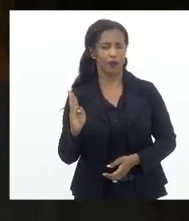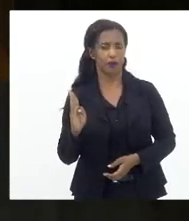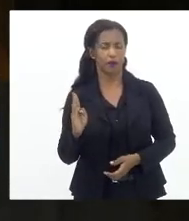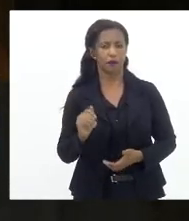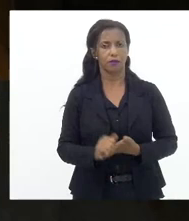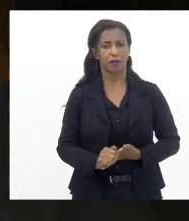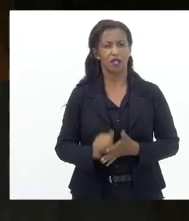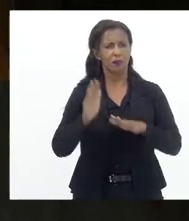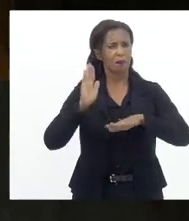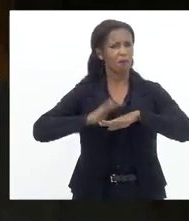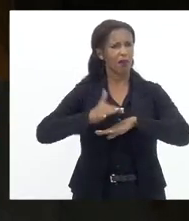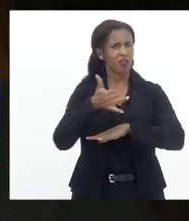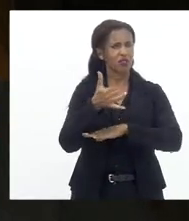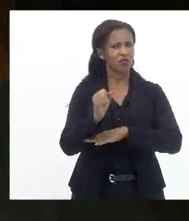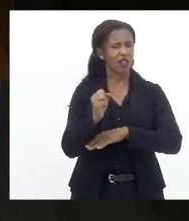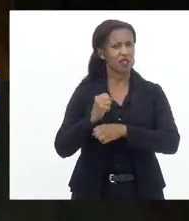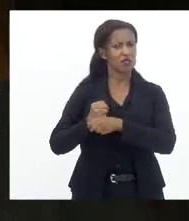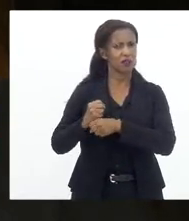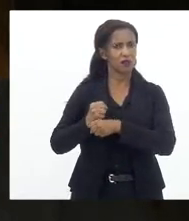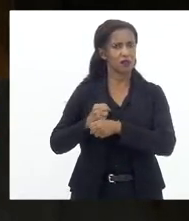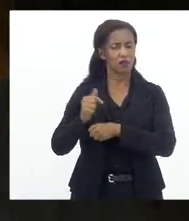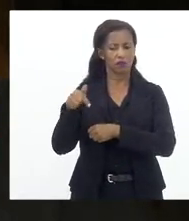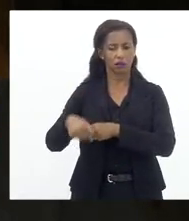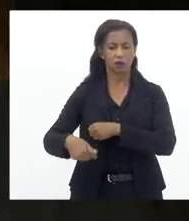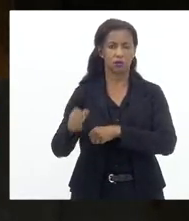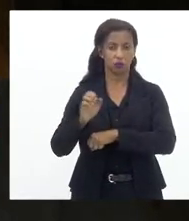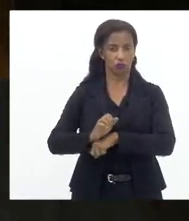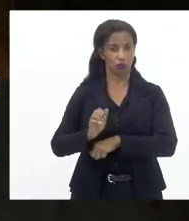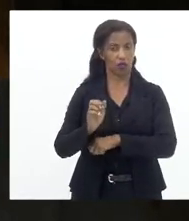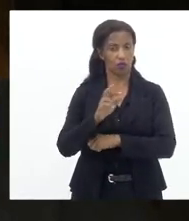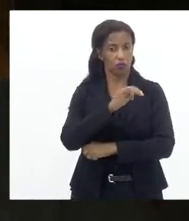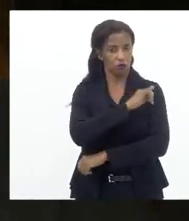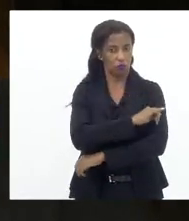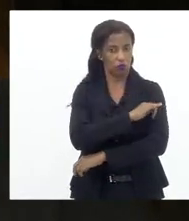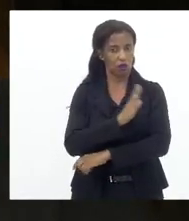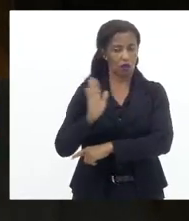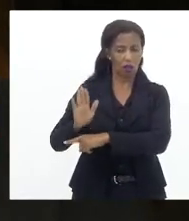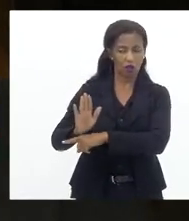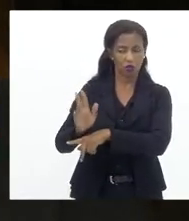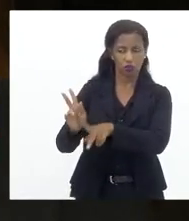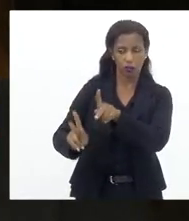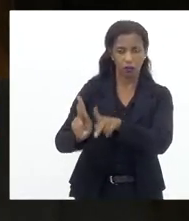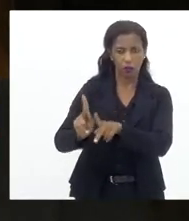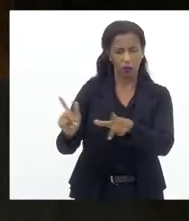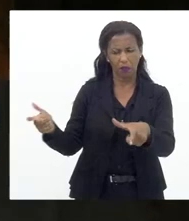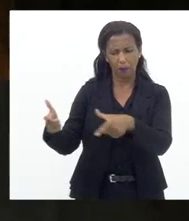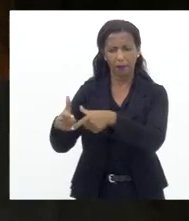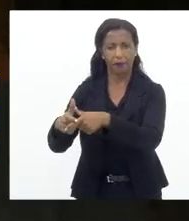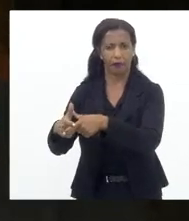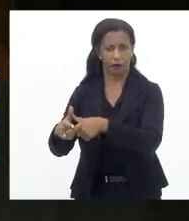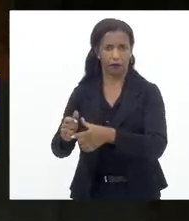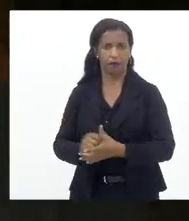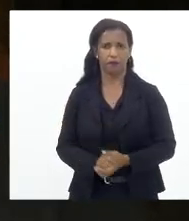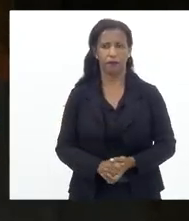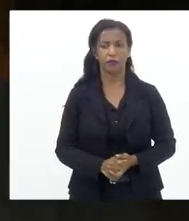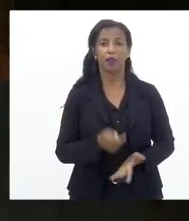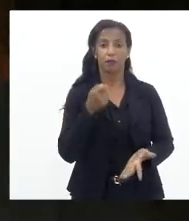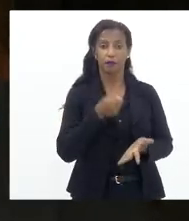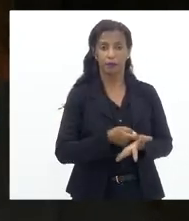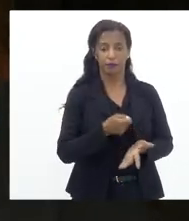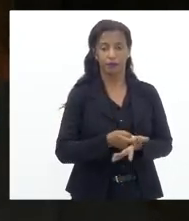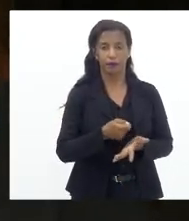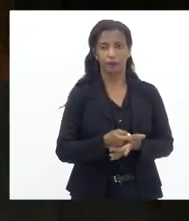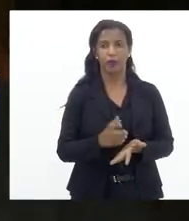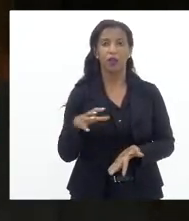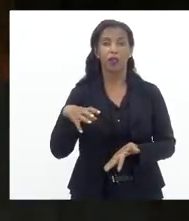tem mais de 10 anos no Estado do Rio que ajuda uma população em minoria ele me garantiu